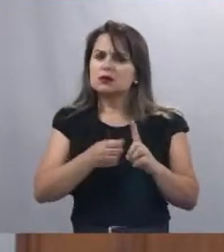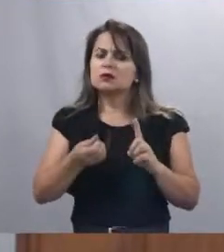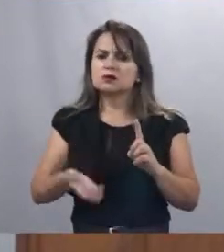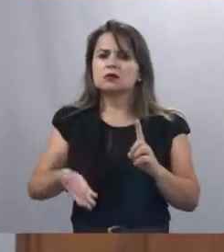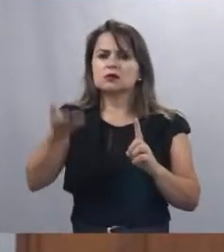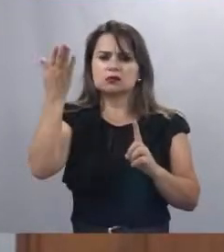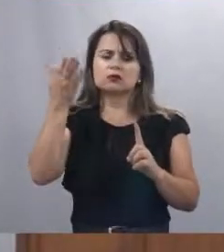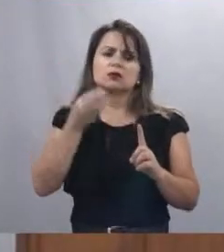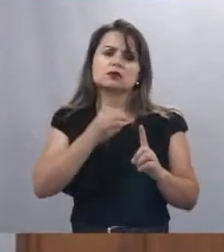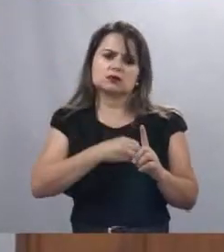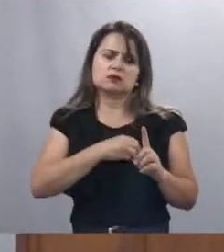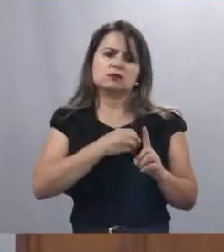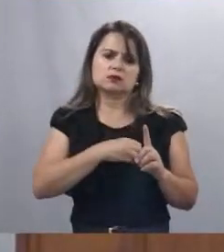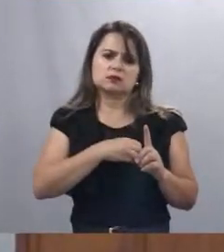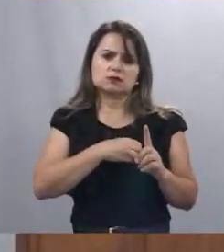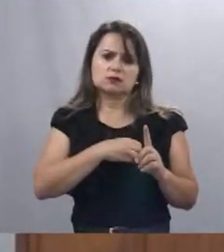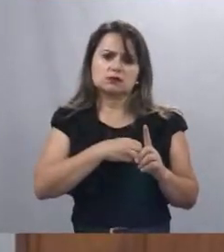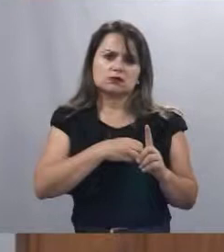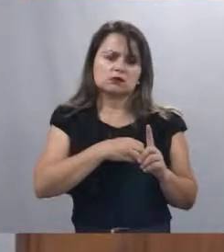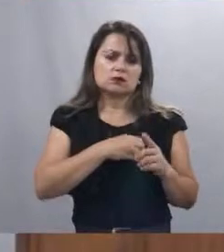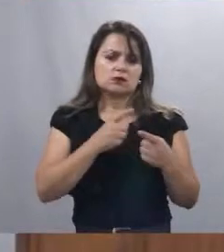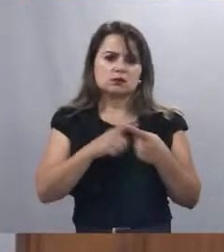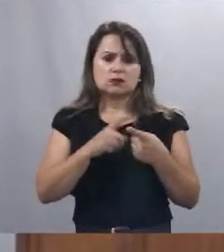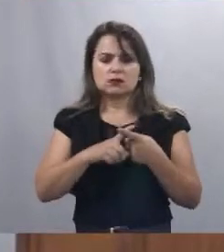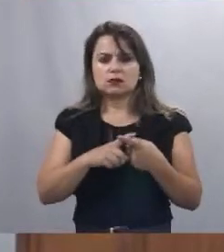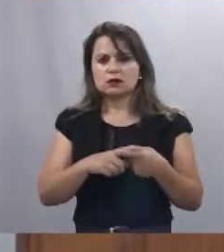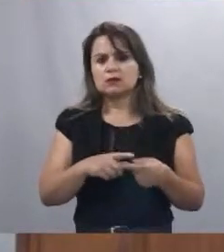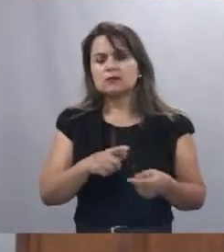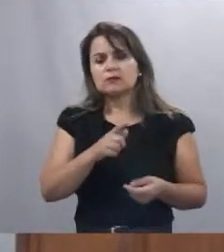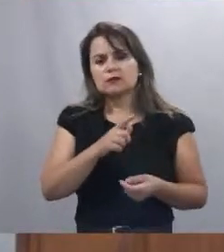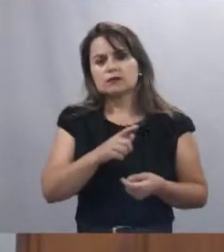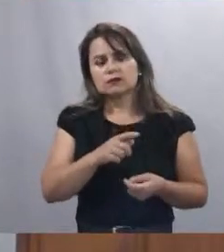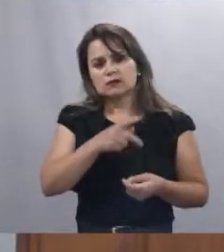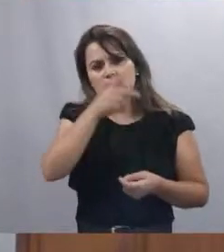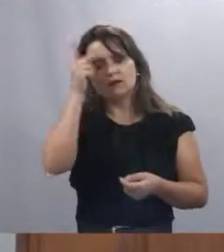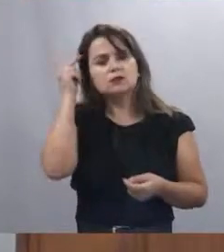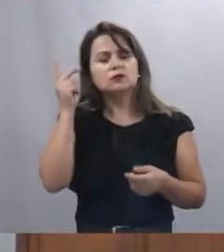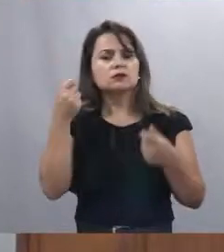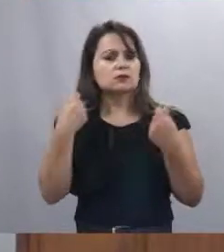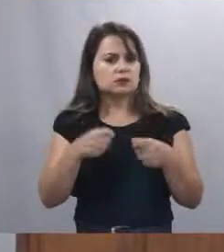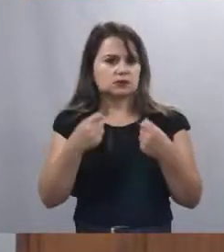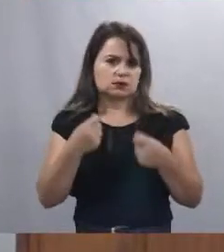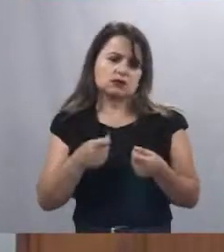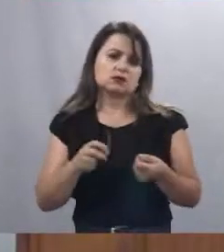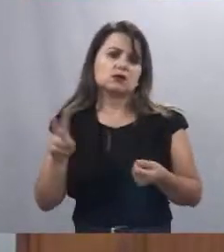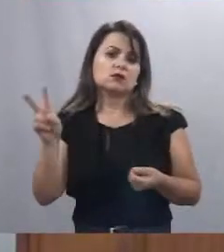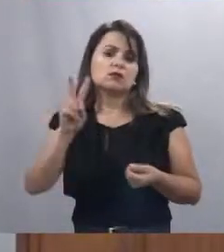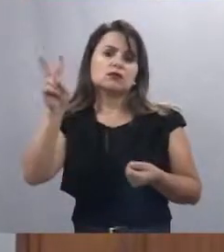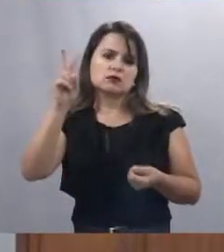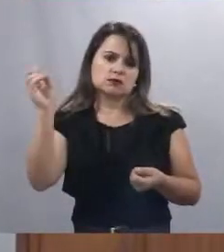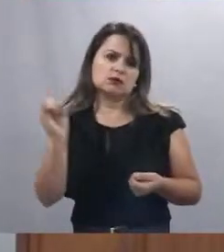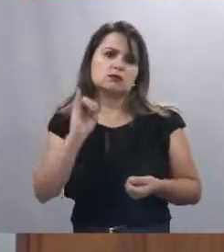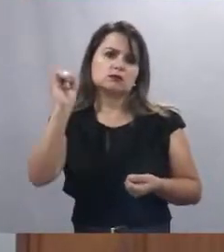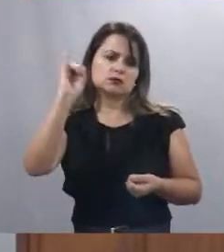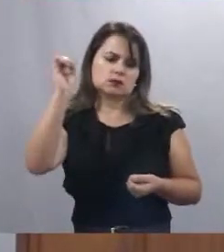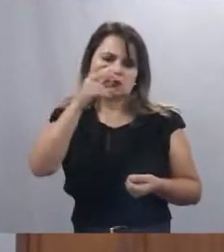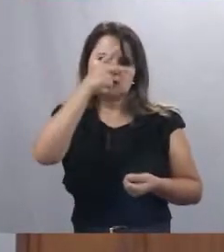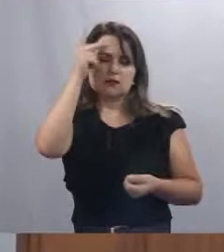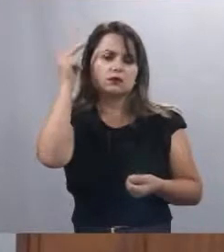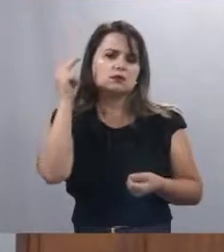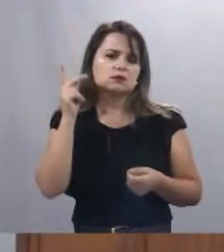entendo que um governo que valorize, né, que priorize o trabalho, tem que valorizar os